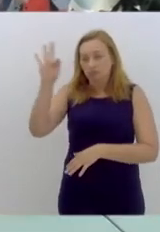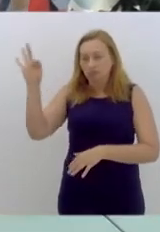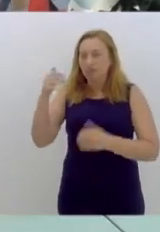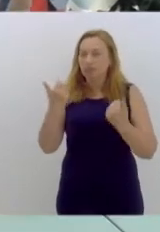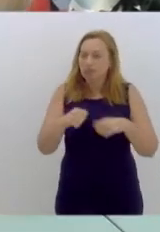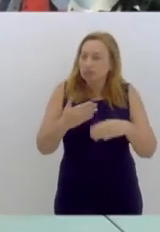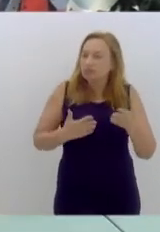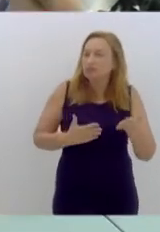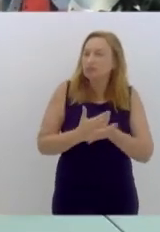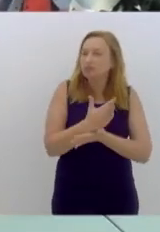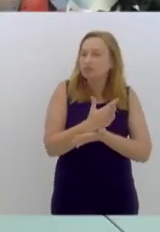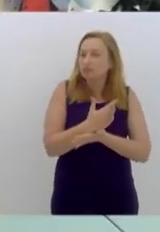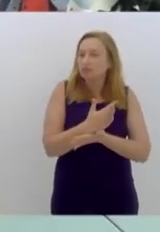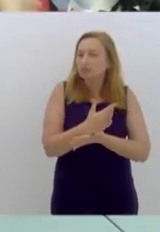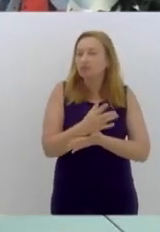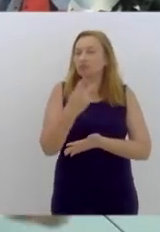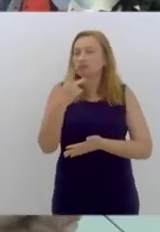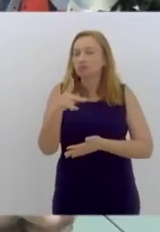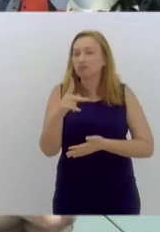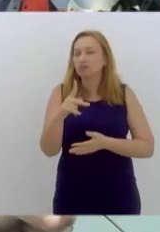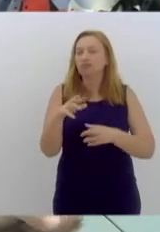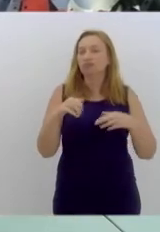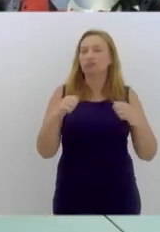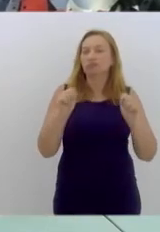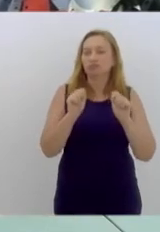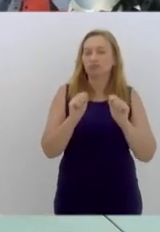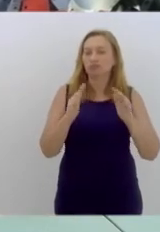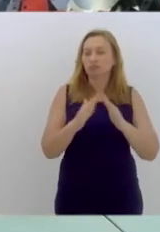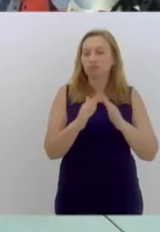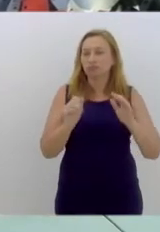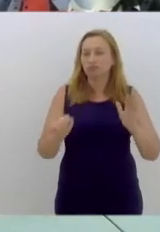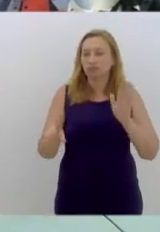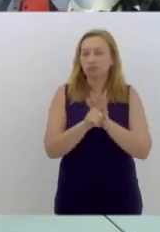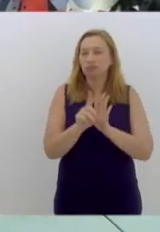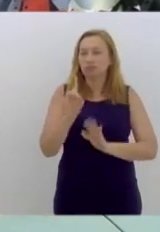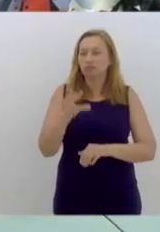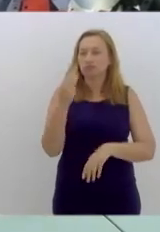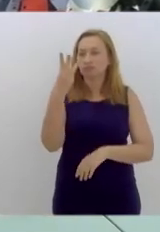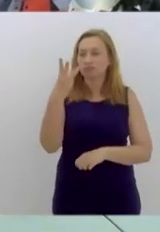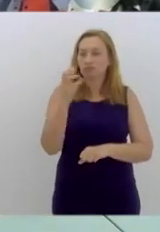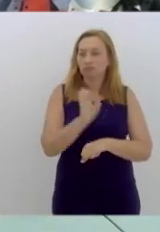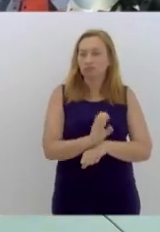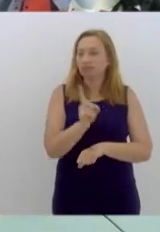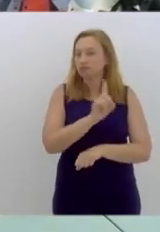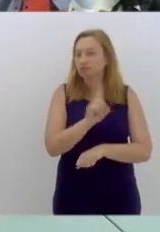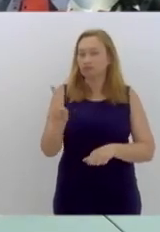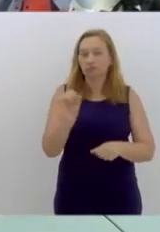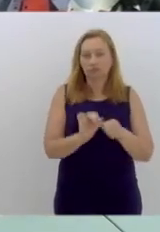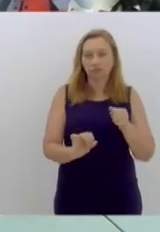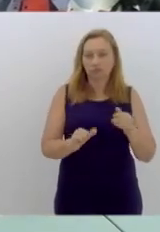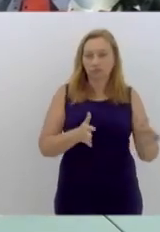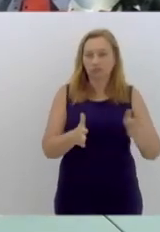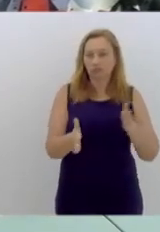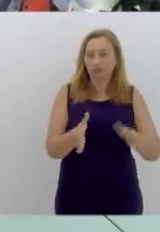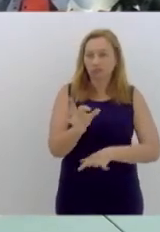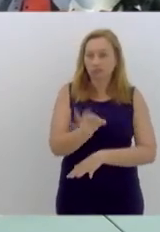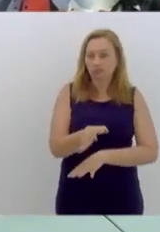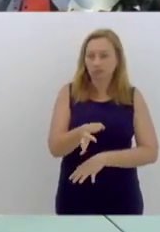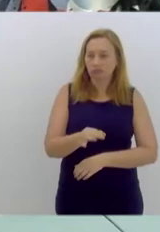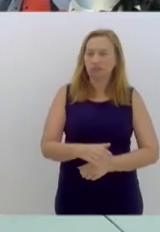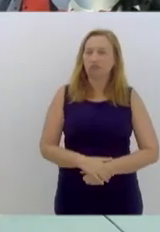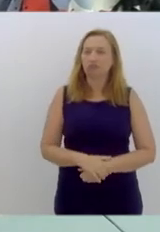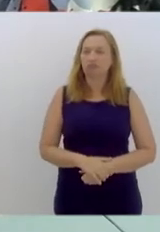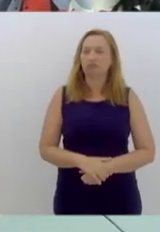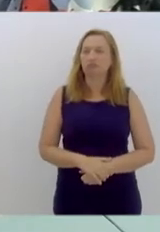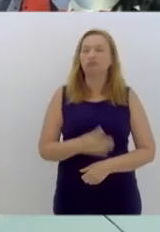aprovar nas suas assembleias legislativas, somente 3 estados não fizeram isso no prazo adequado. E como